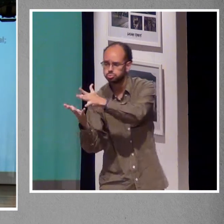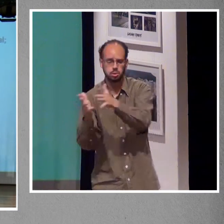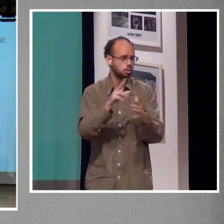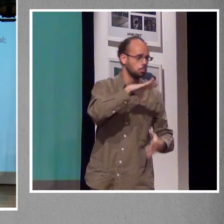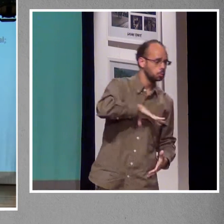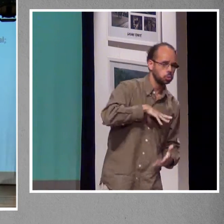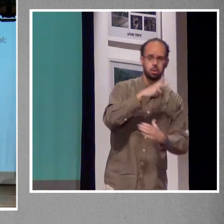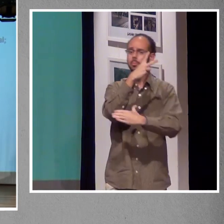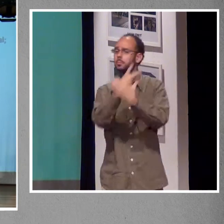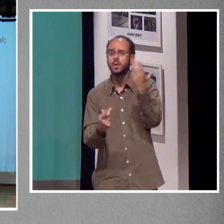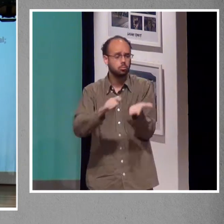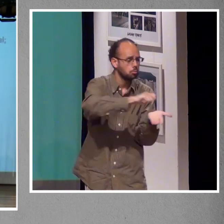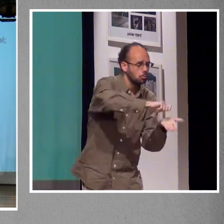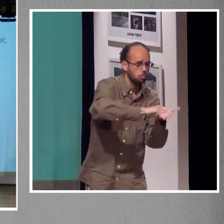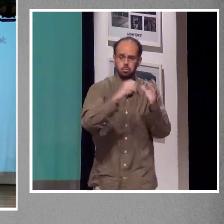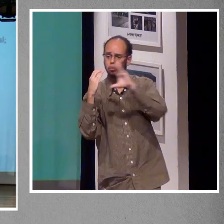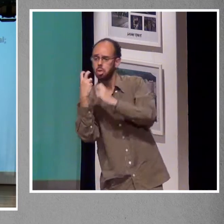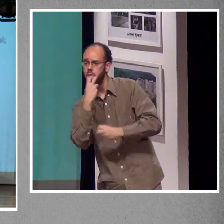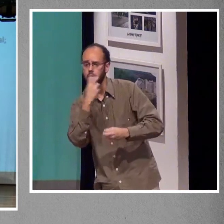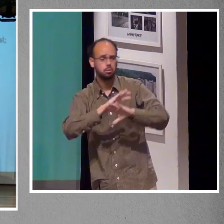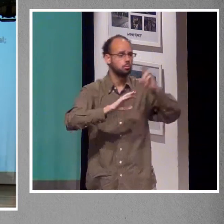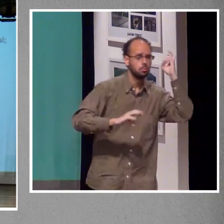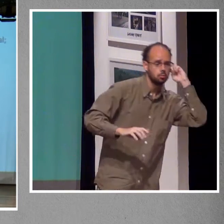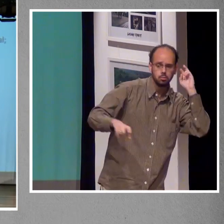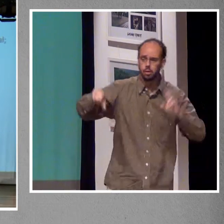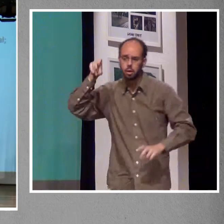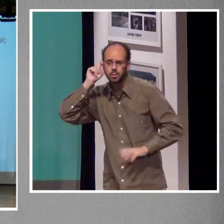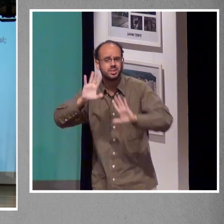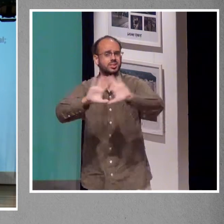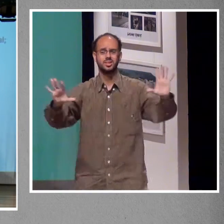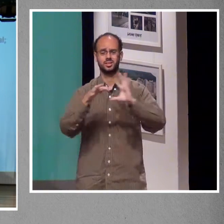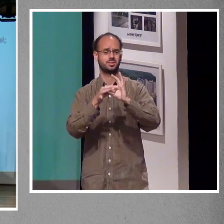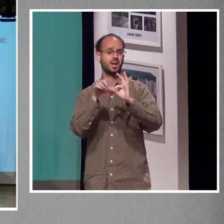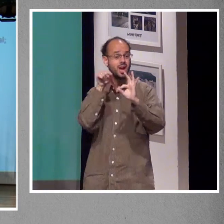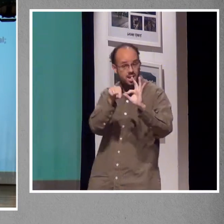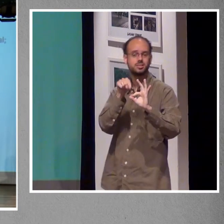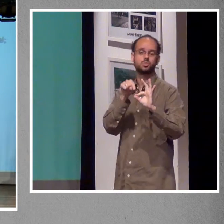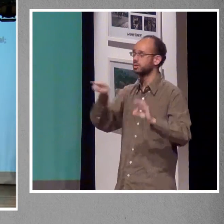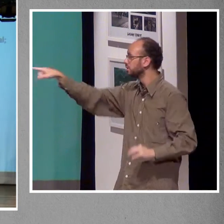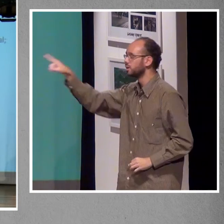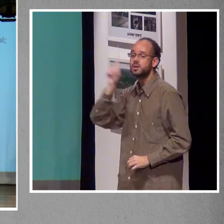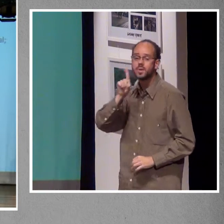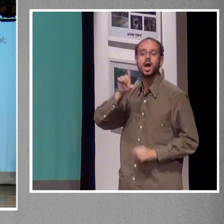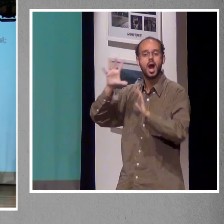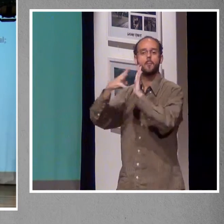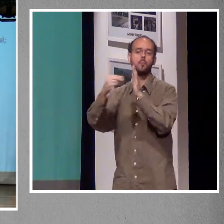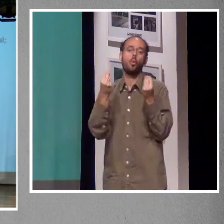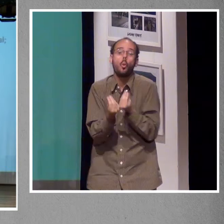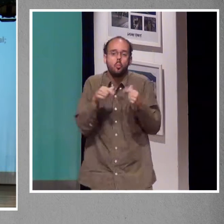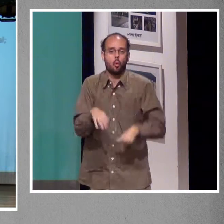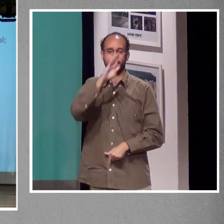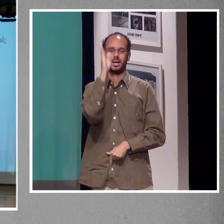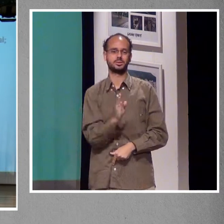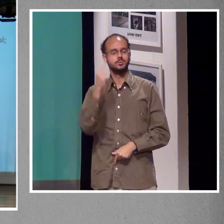e estar focados no bilinguismo, sermos pessoas bilíngues, pessoas que oralizem, pessoas implantadas, que saibam articular